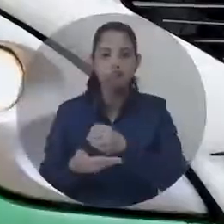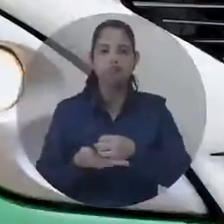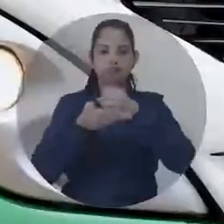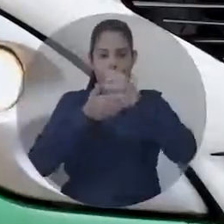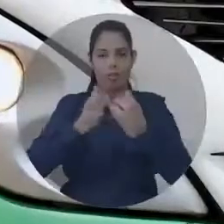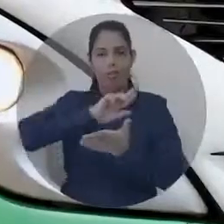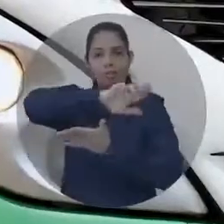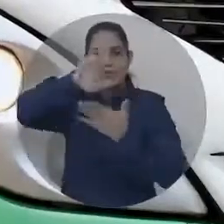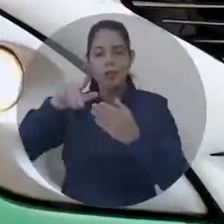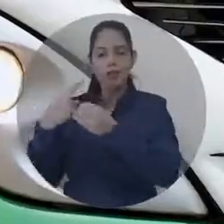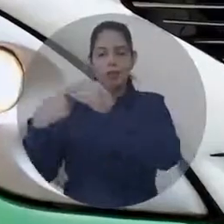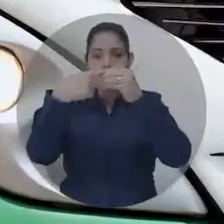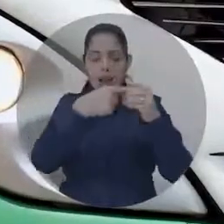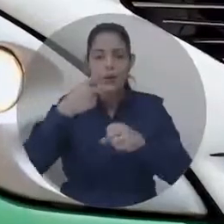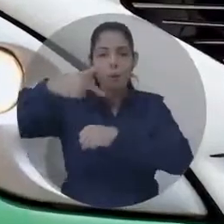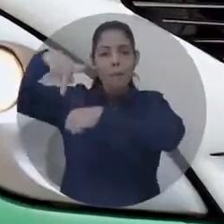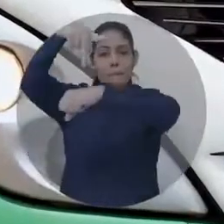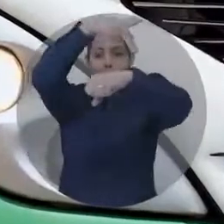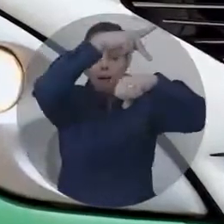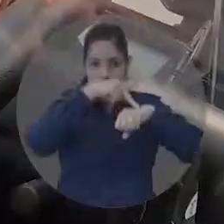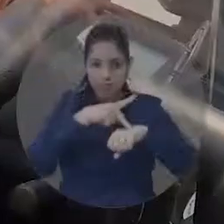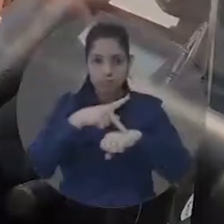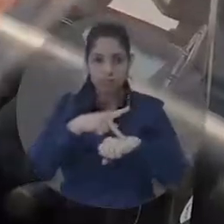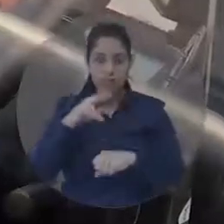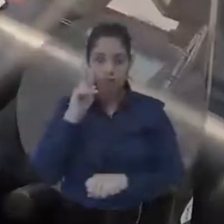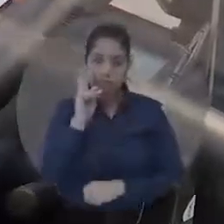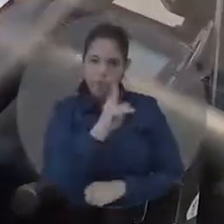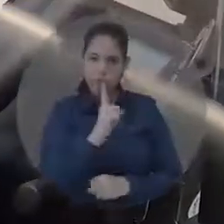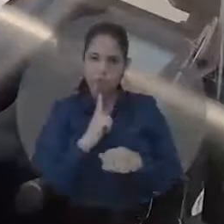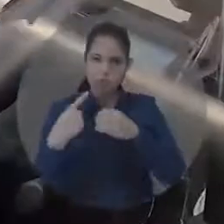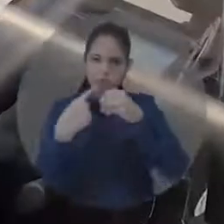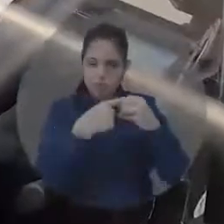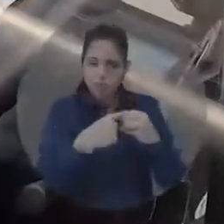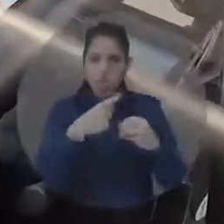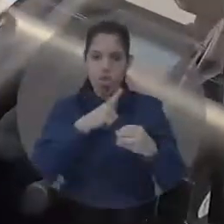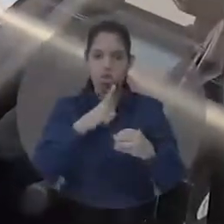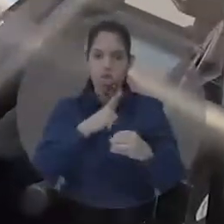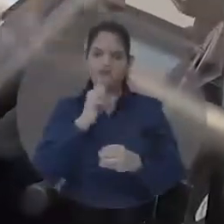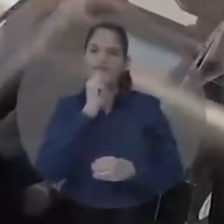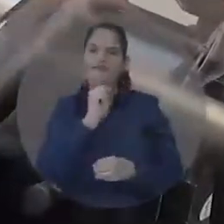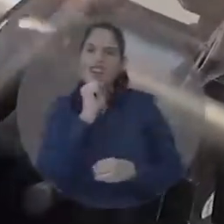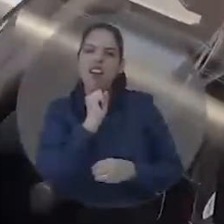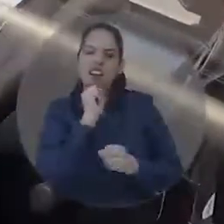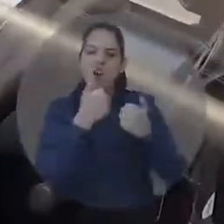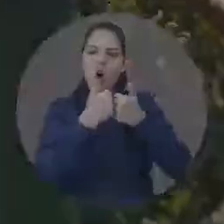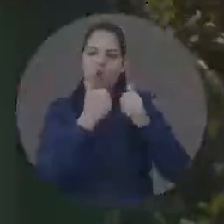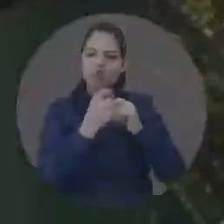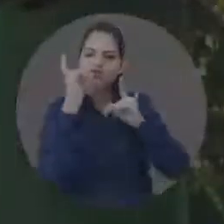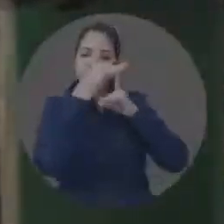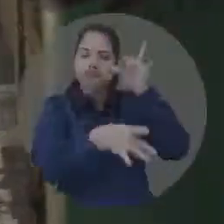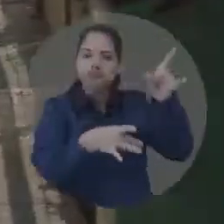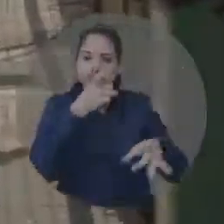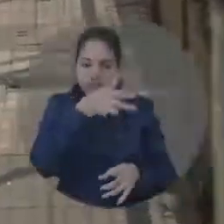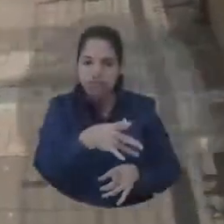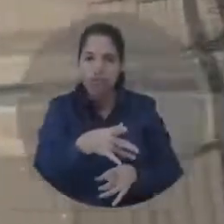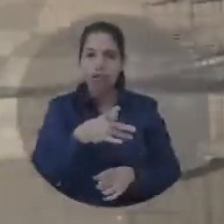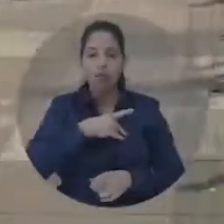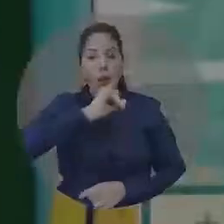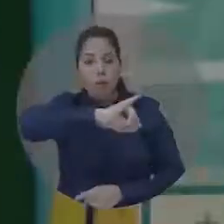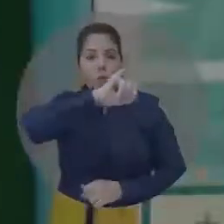de sustentabilidade para diversas cidades do país. Quando assumimos a cidade, nós tínhamos milhares de abrigos de ônibus velhos,